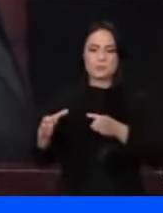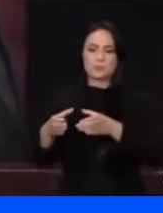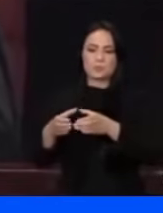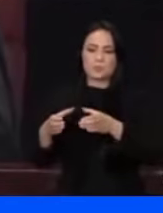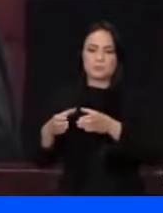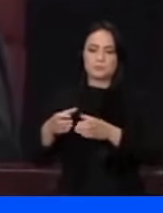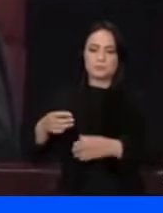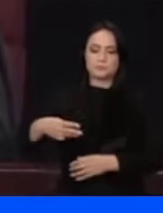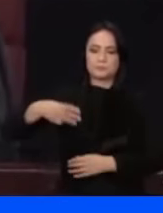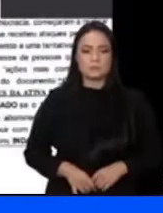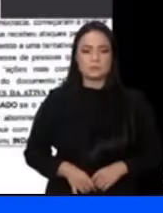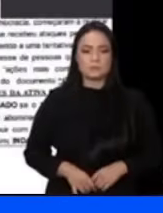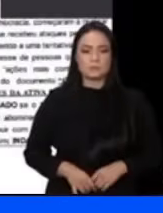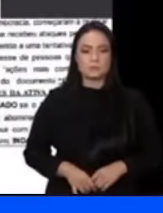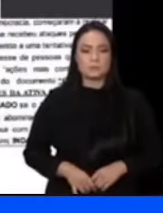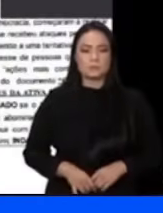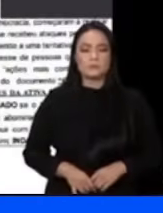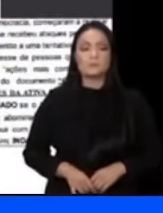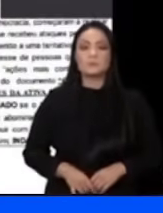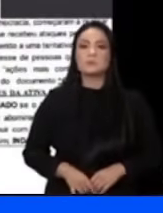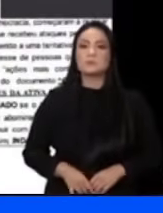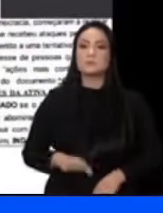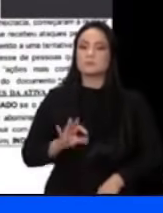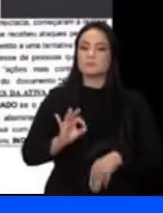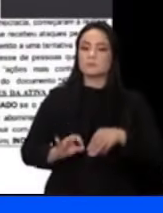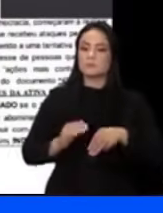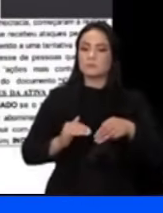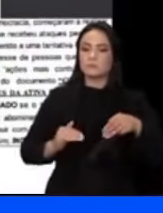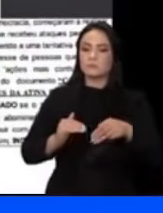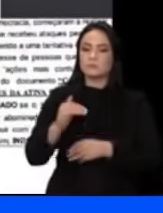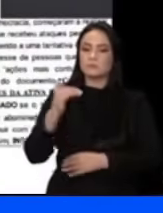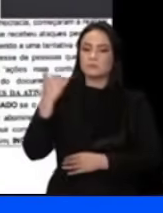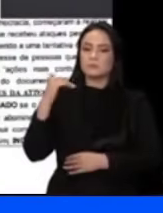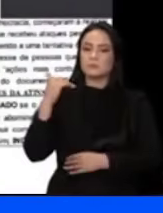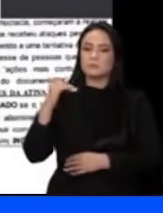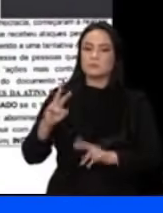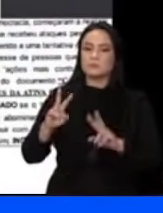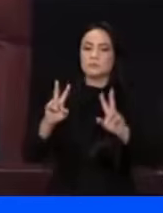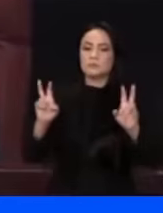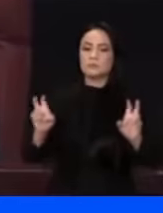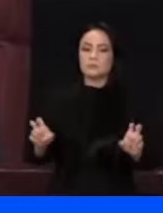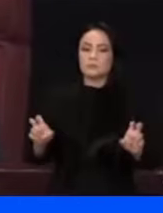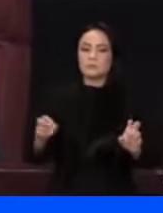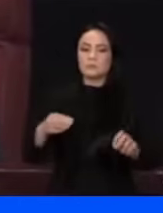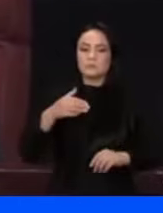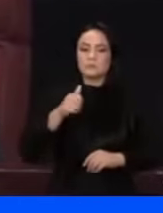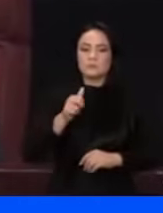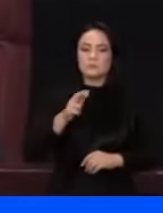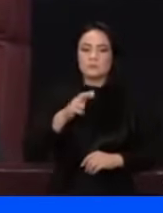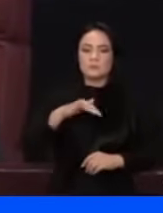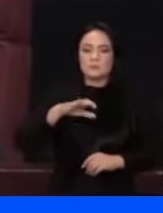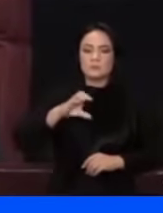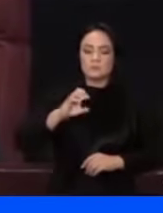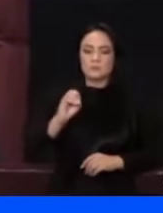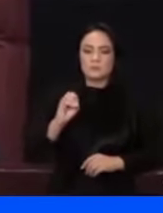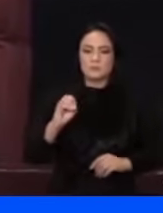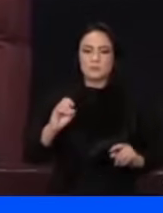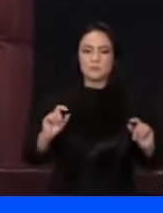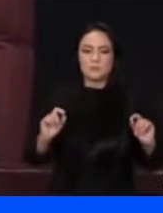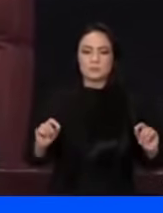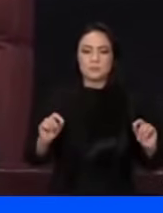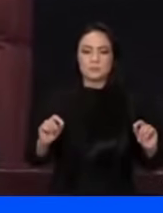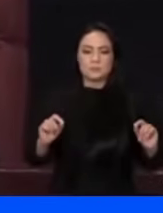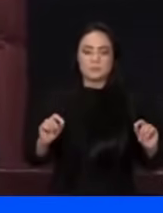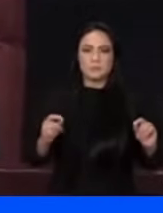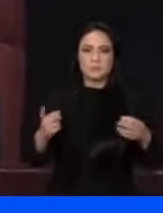núcleo 3. Ministra Carmen, em relação ao Márcio Nunes de Rezende Júnior, e volta